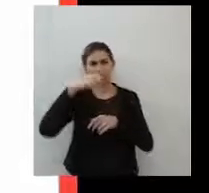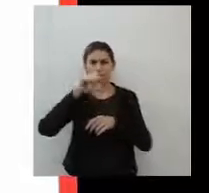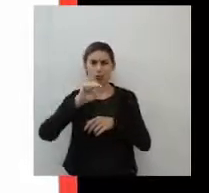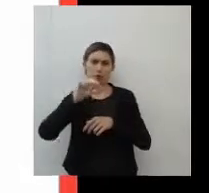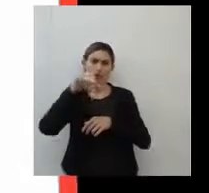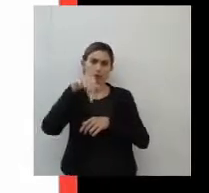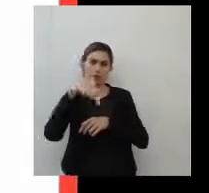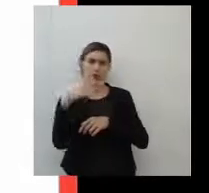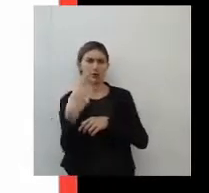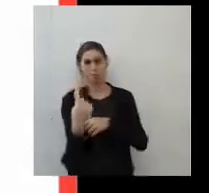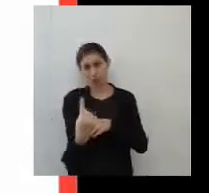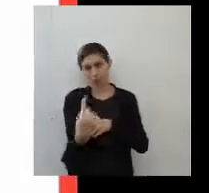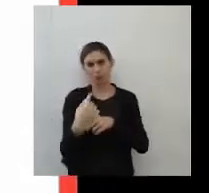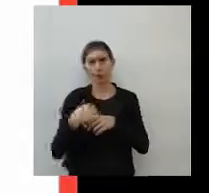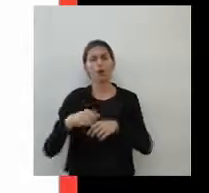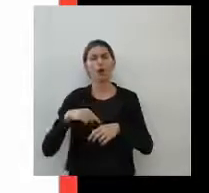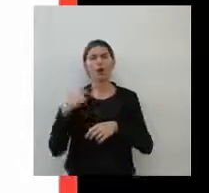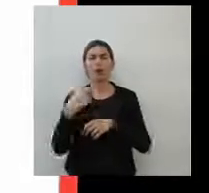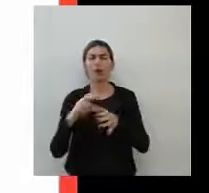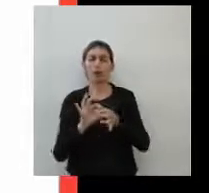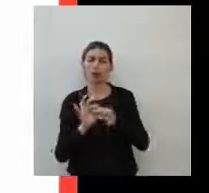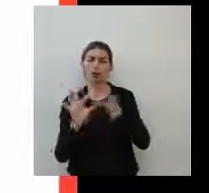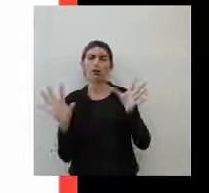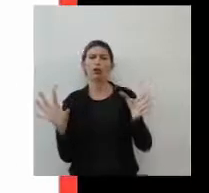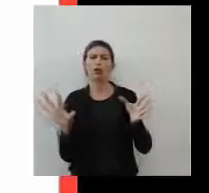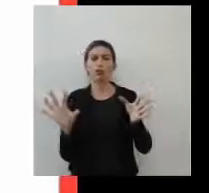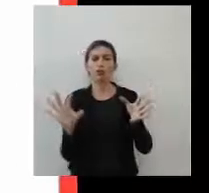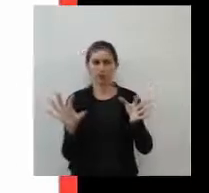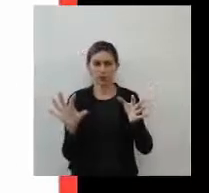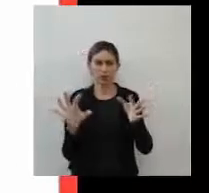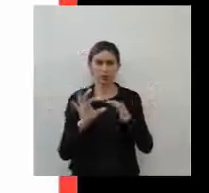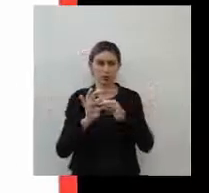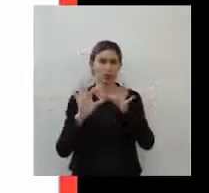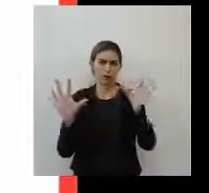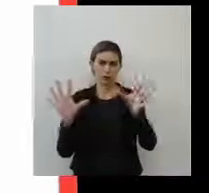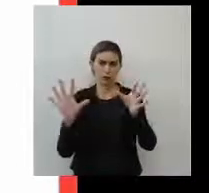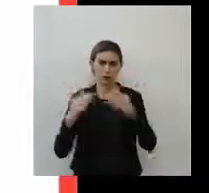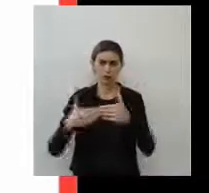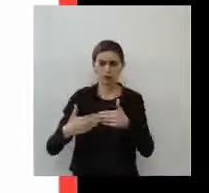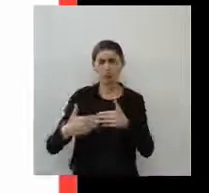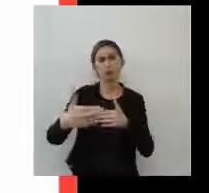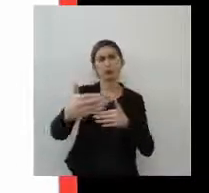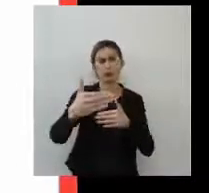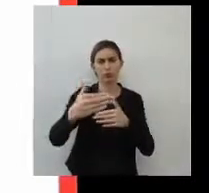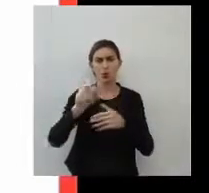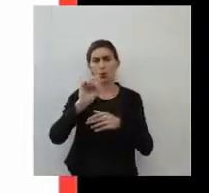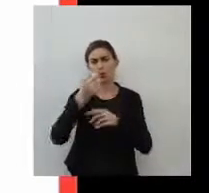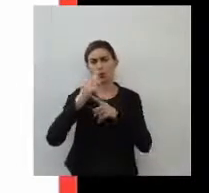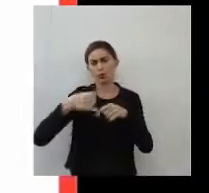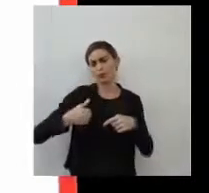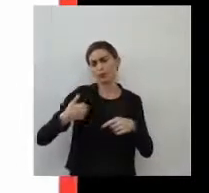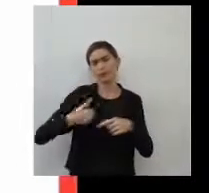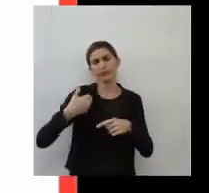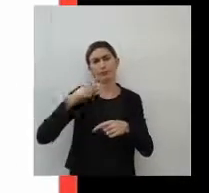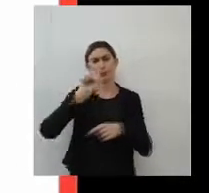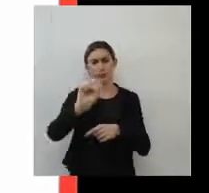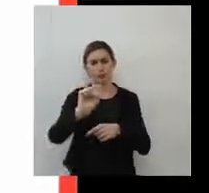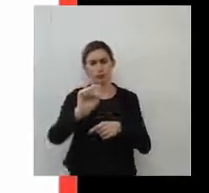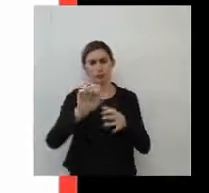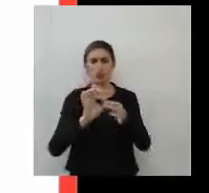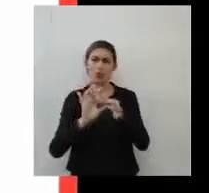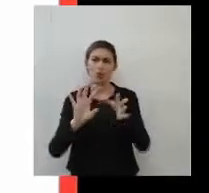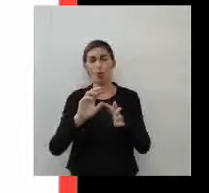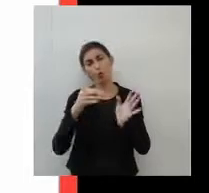1871, seriam livres, seriam libertados após os 8 anos de idade ou